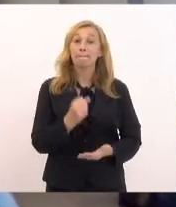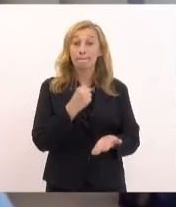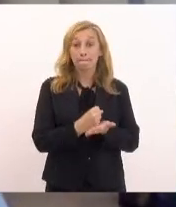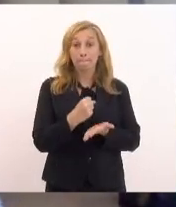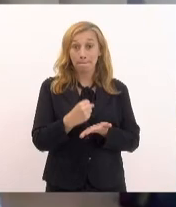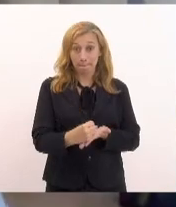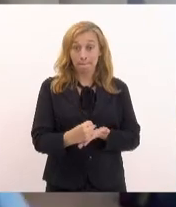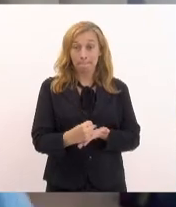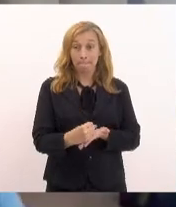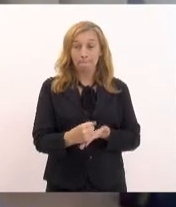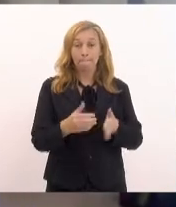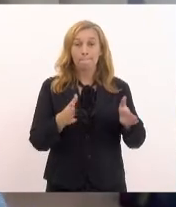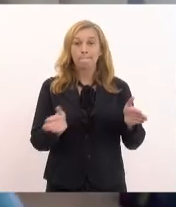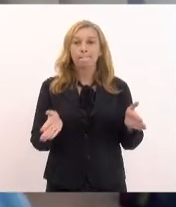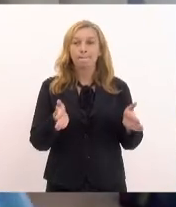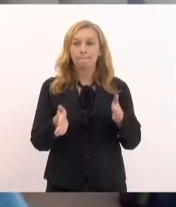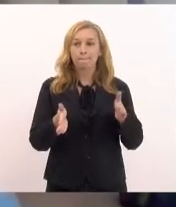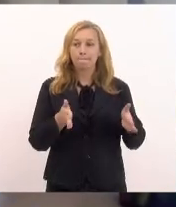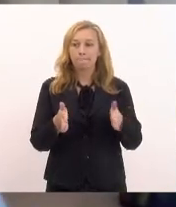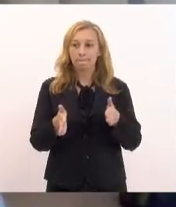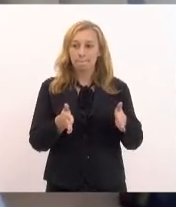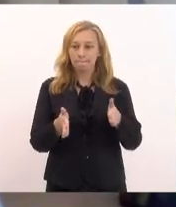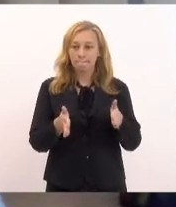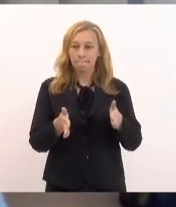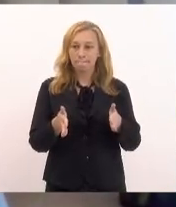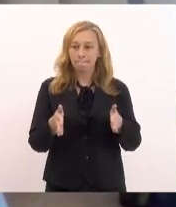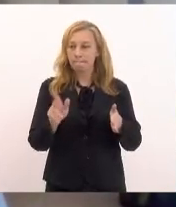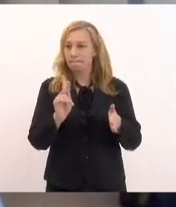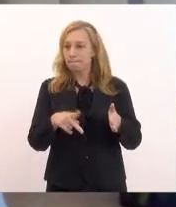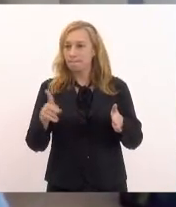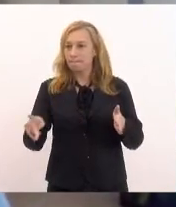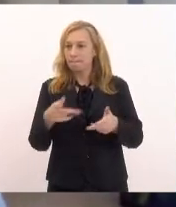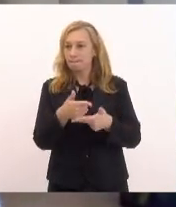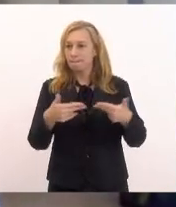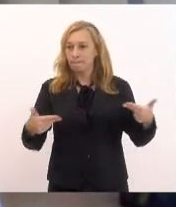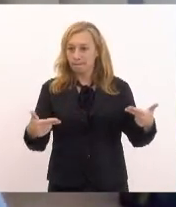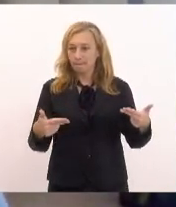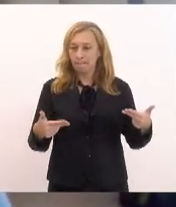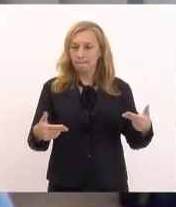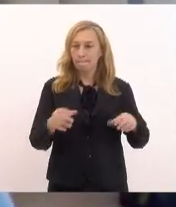contratar temporariamente uma série de professores no âmbito da